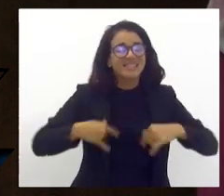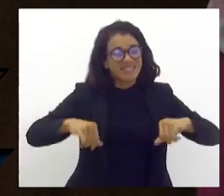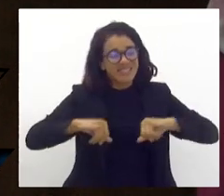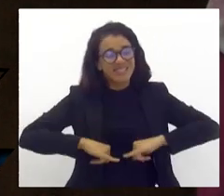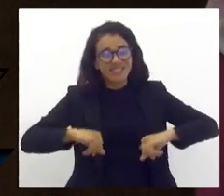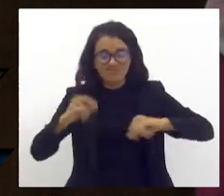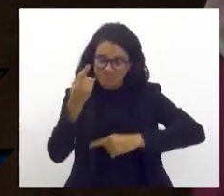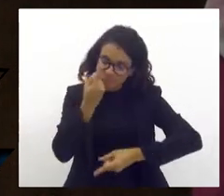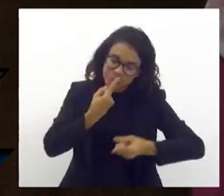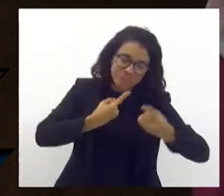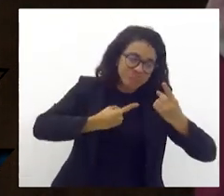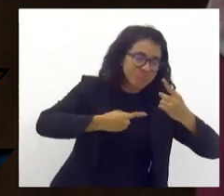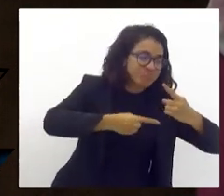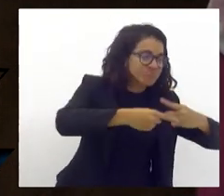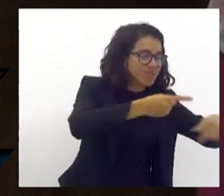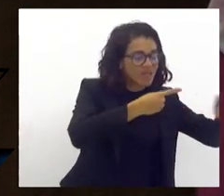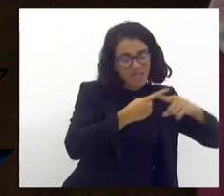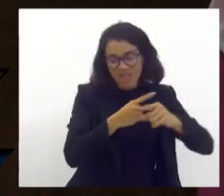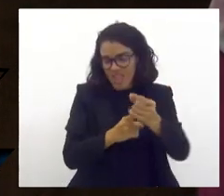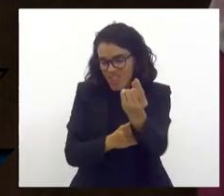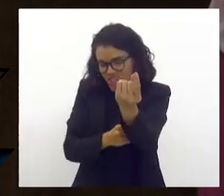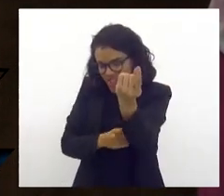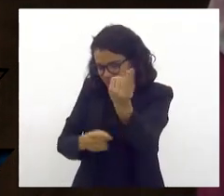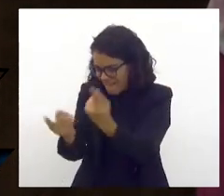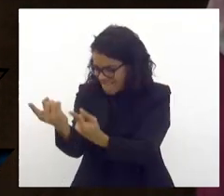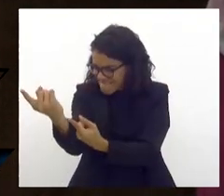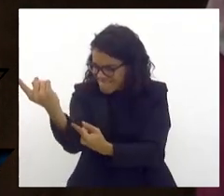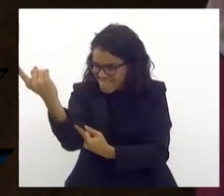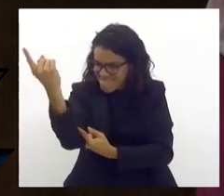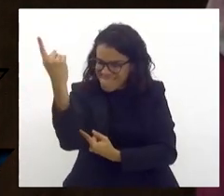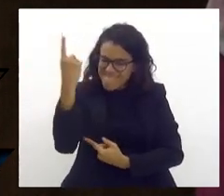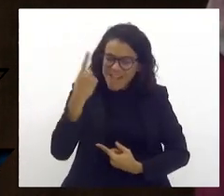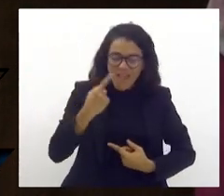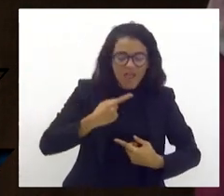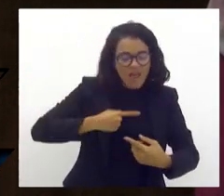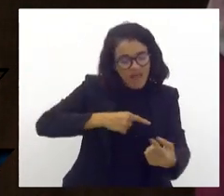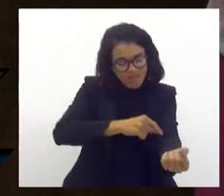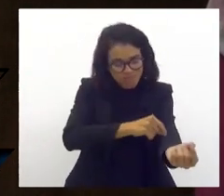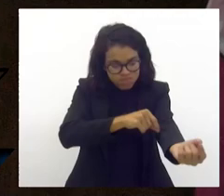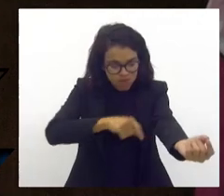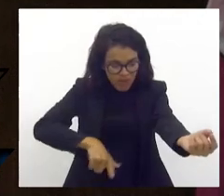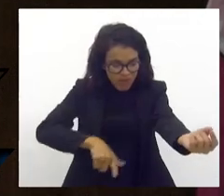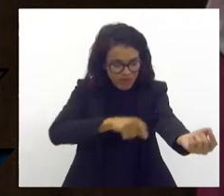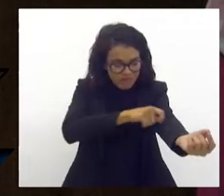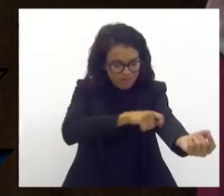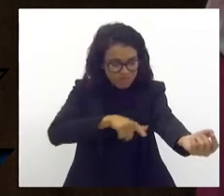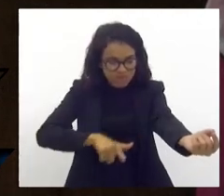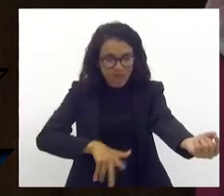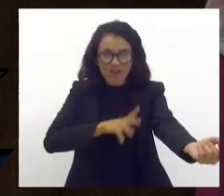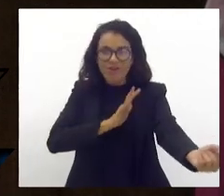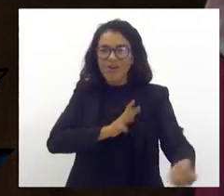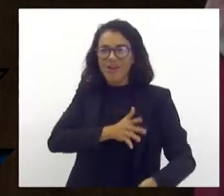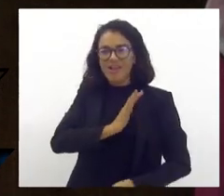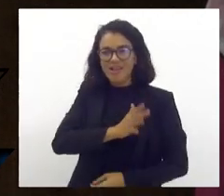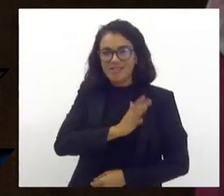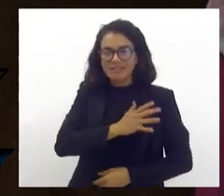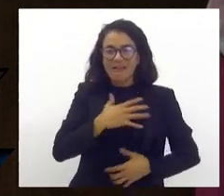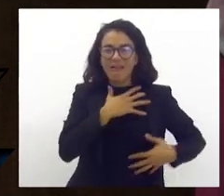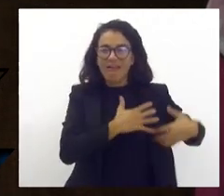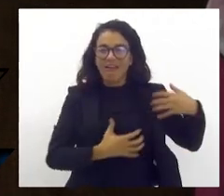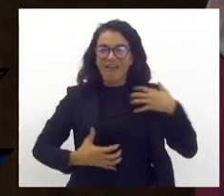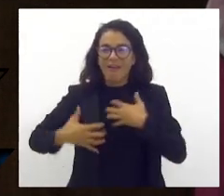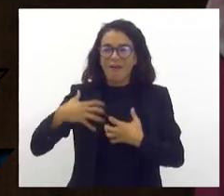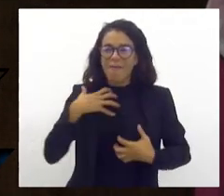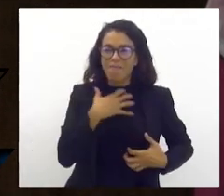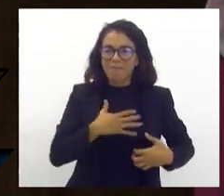remorso vão. Dói-me nas veias, amargo e quente, cai gota a gota do coração. E neste verso de angústia rouca, assim